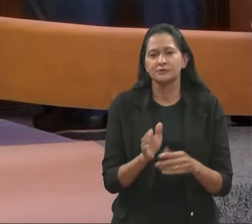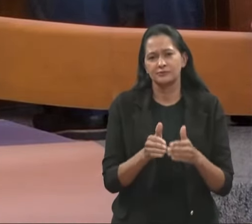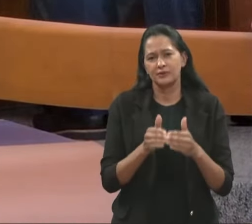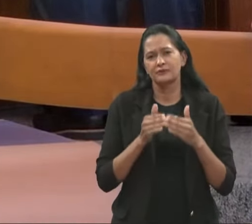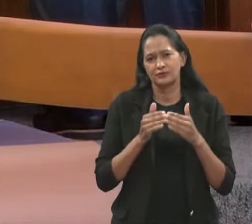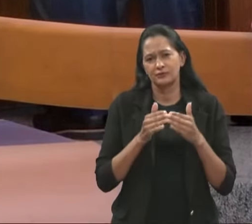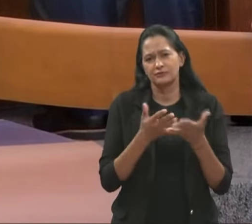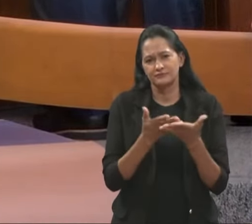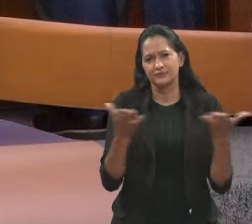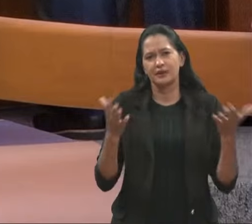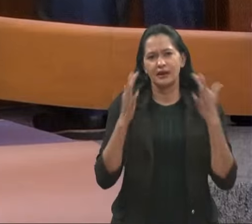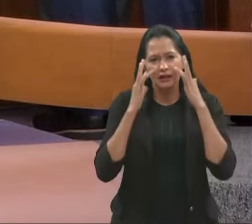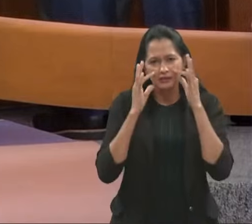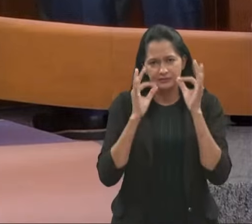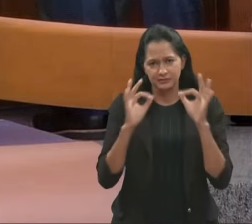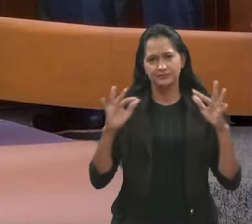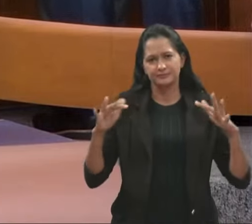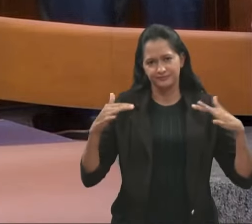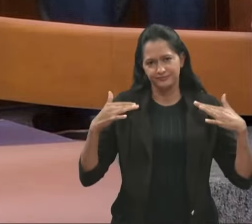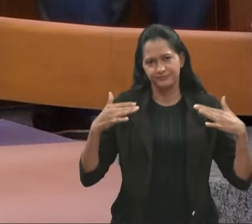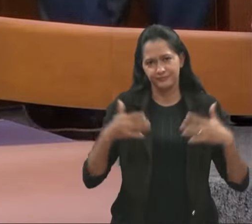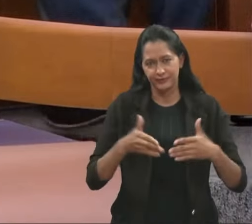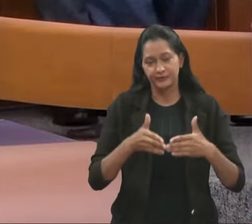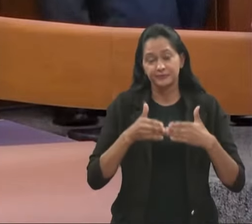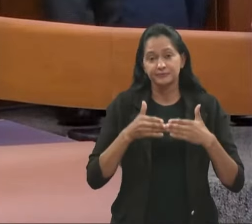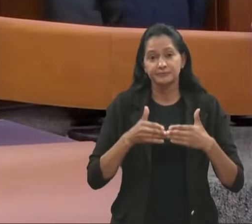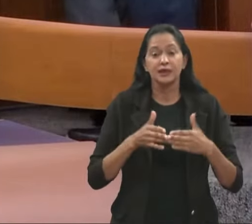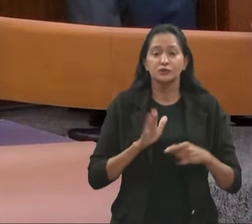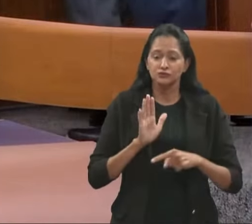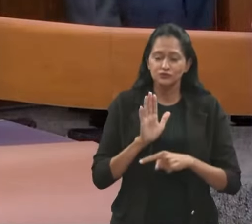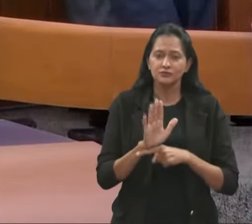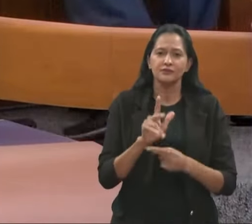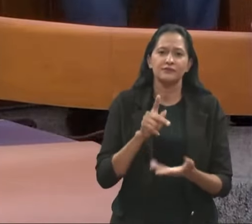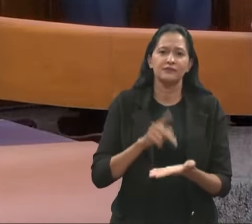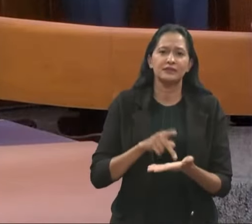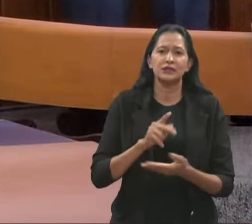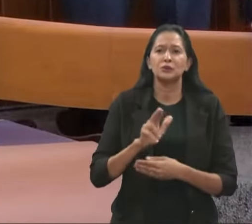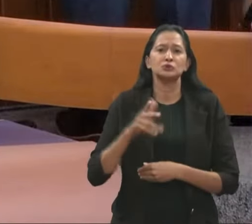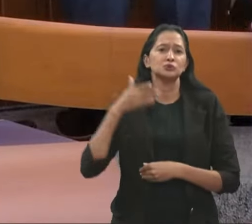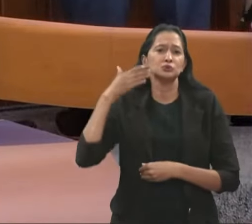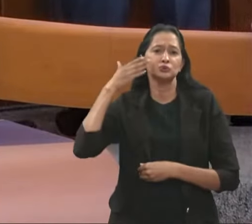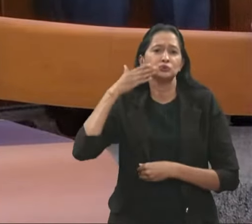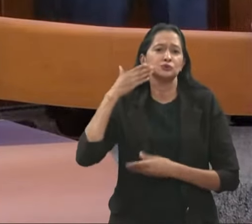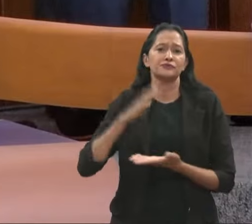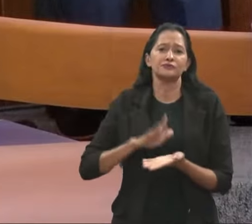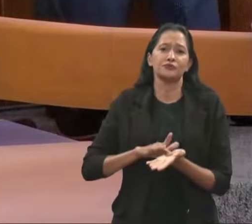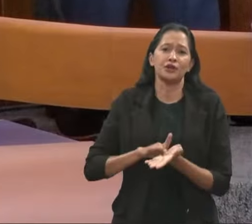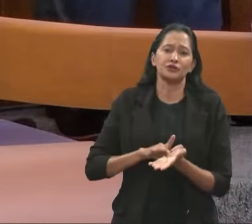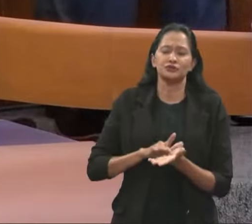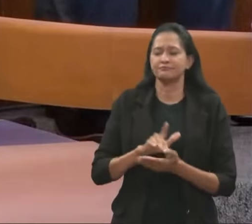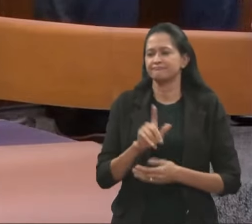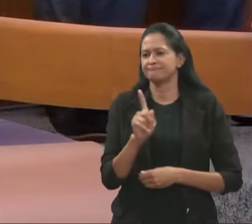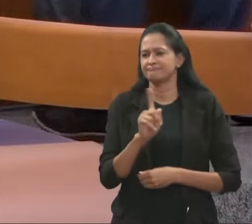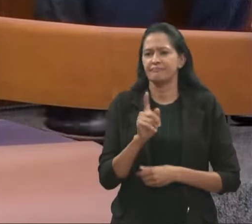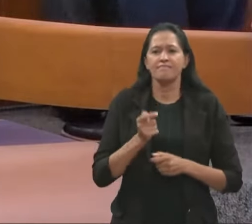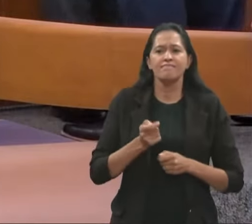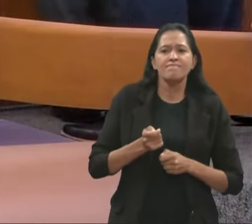de vocês, mas ajudar de verdade, sem politicagem, sem